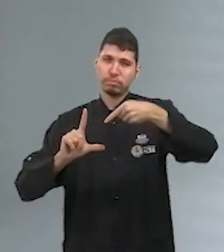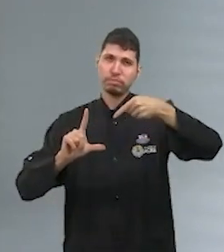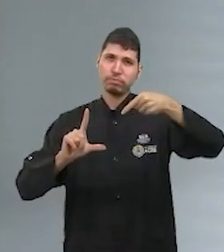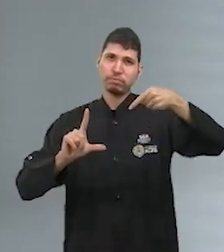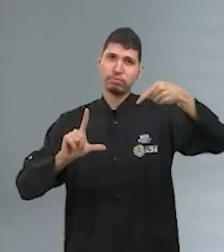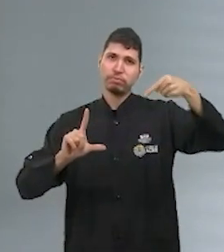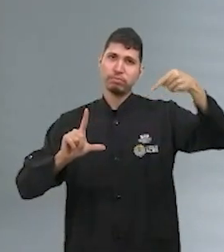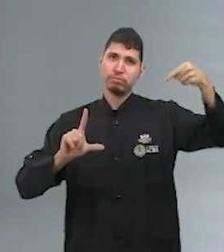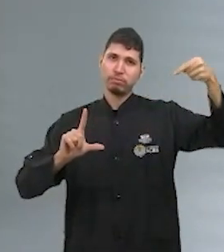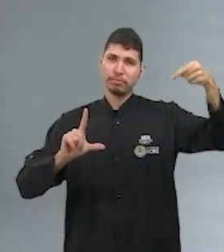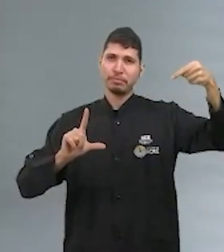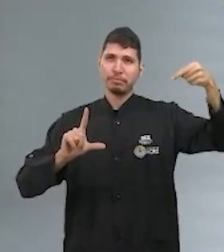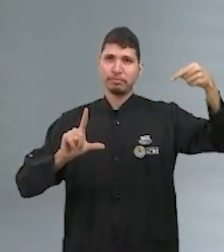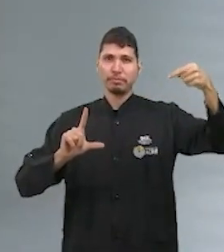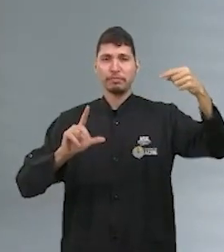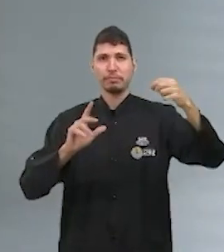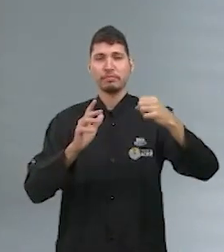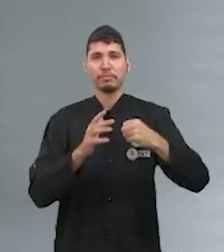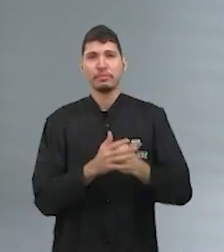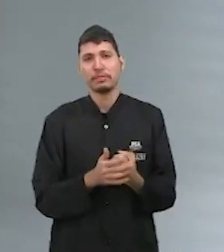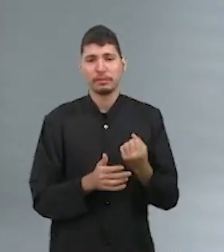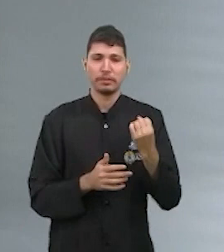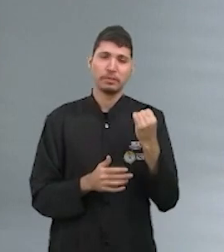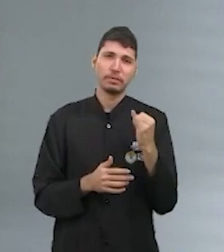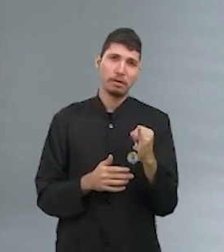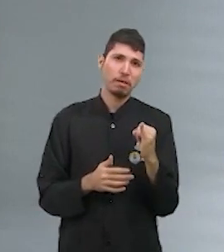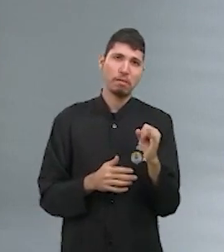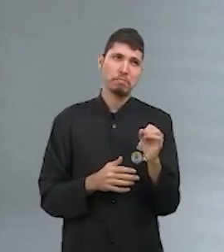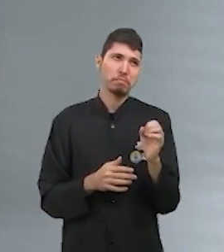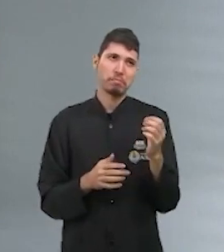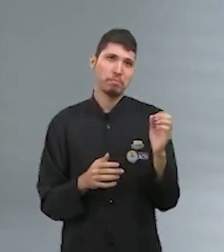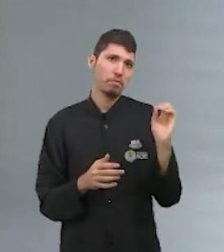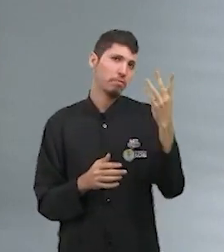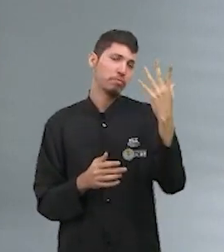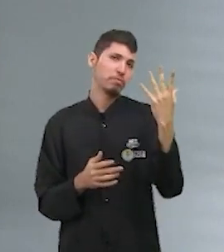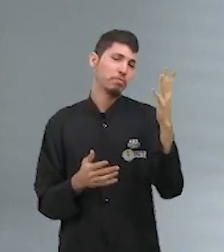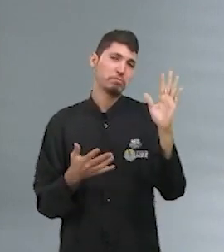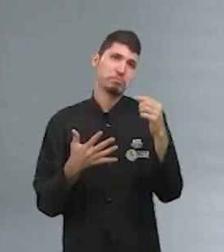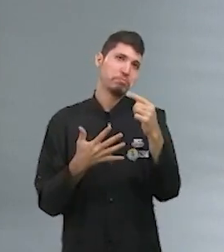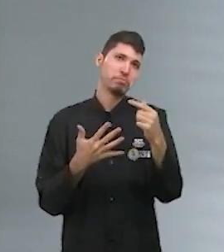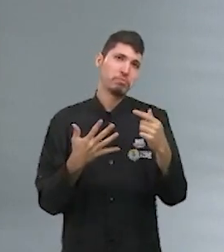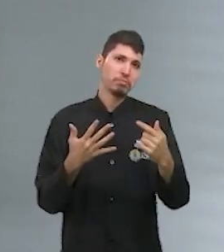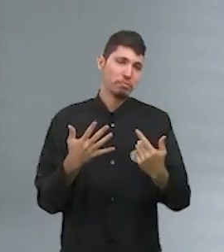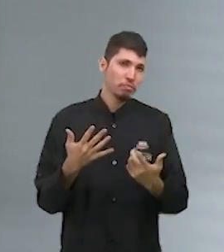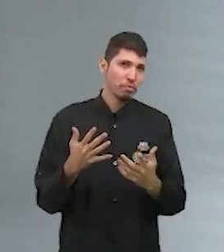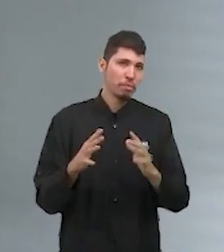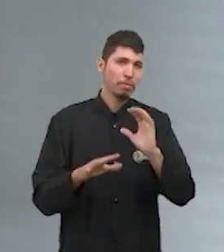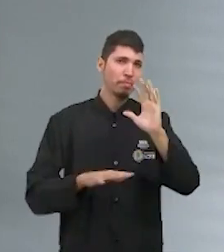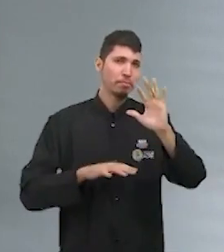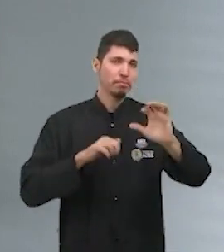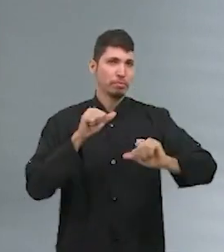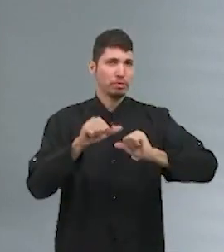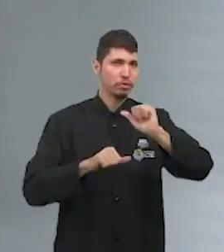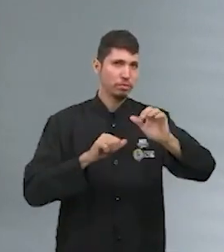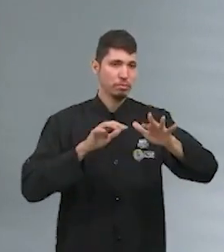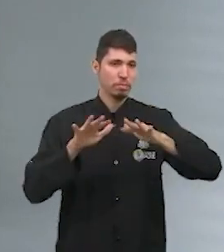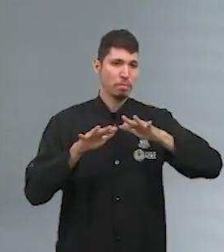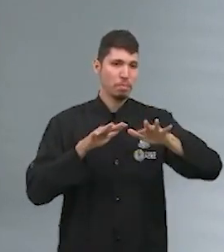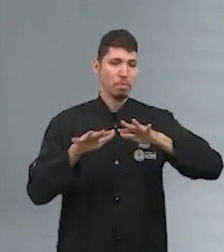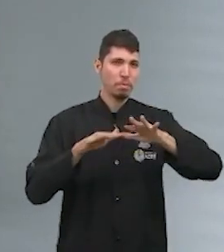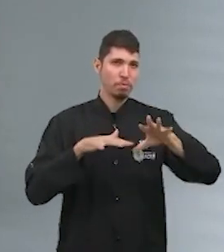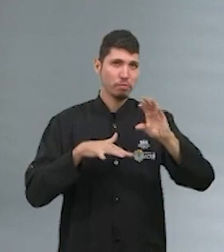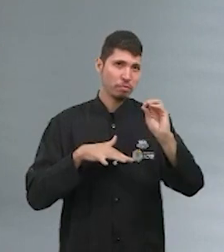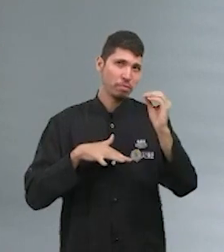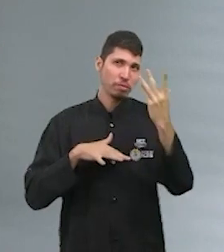aqueles fatores que pode aí ter uma alteração, né? Questão da temperatura, do fio, da espessura, né? Aí eu